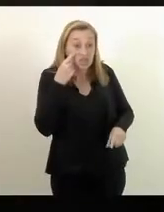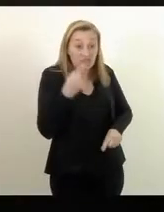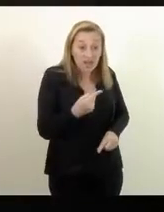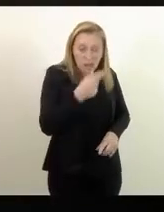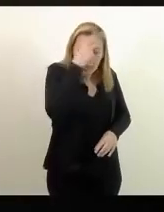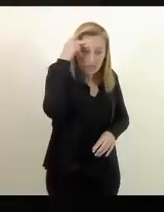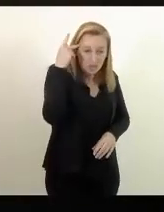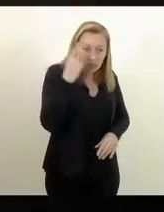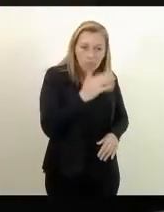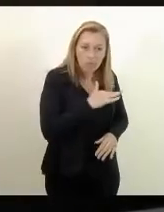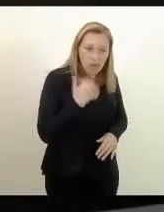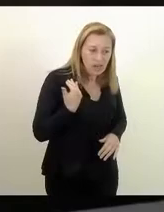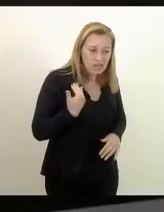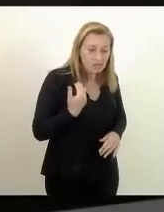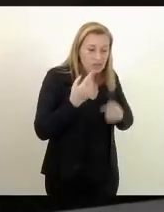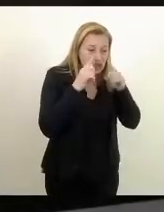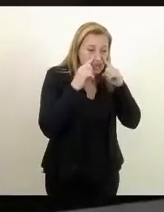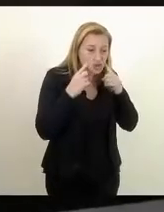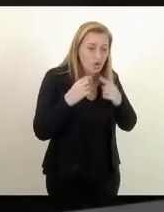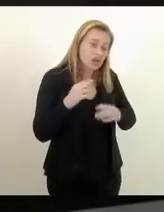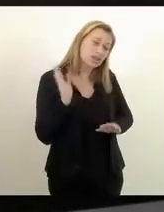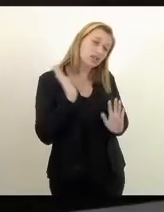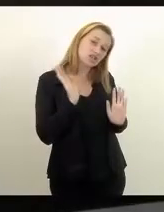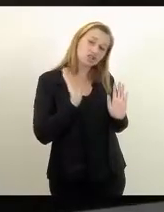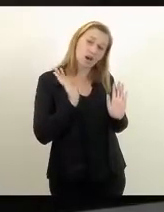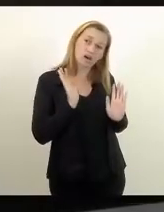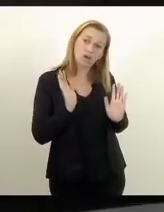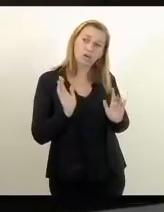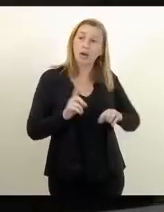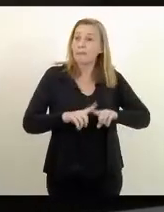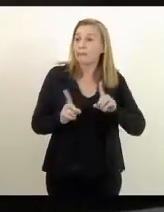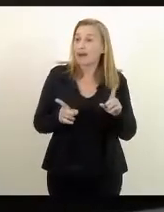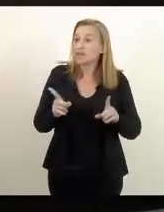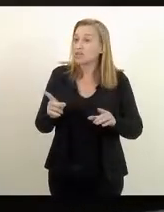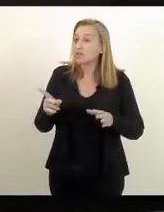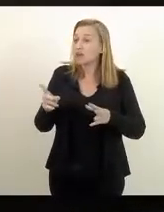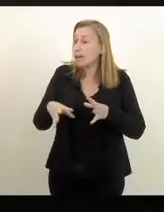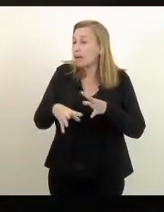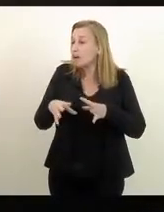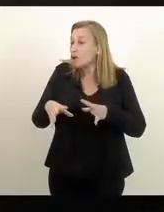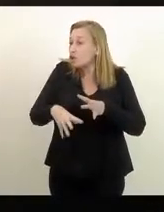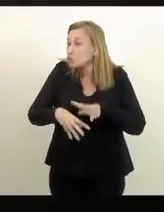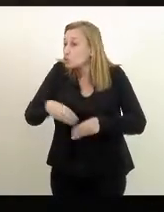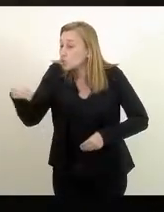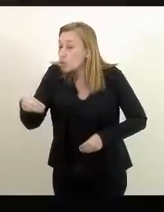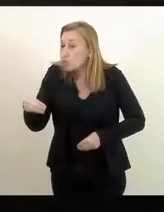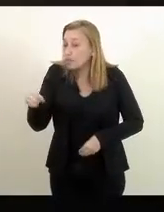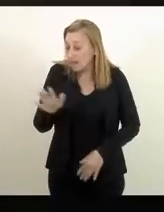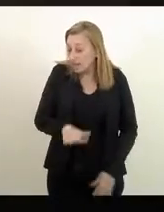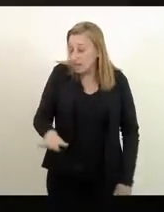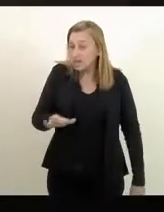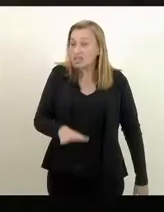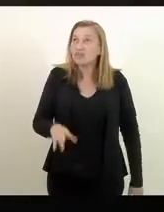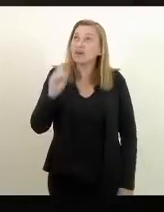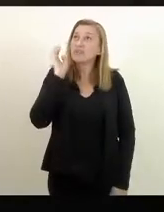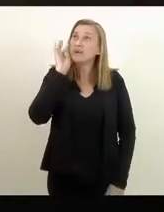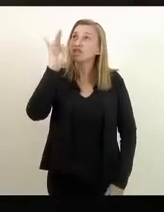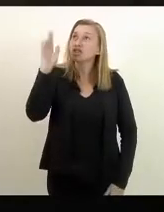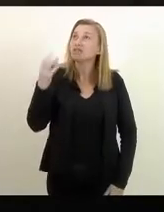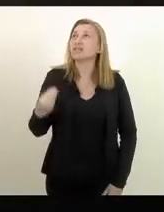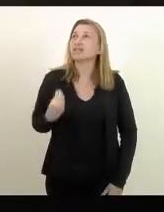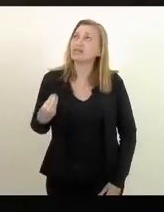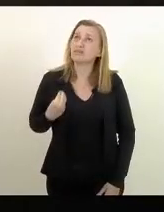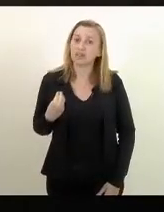some e você vive com o luto da esperança de que um dia vai encontrar, esse, pelos